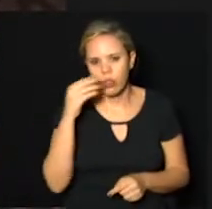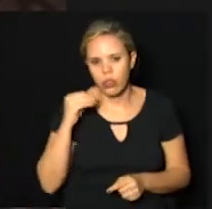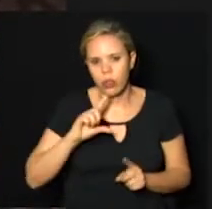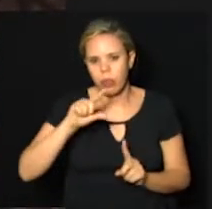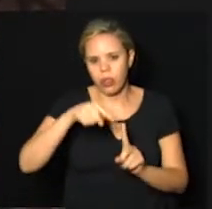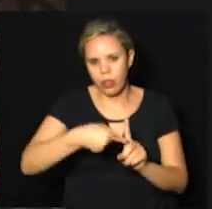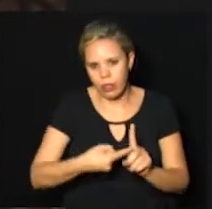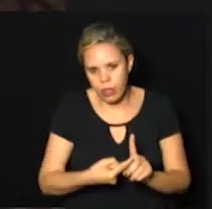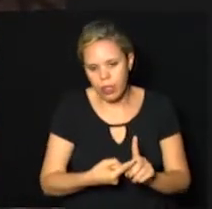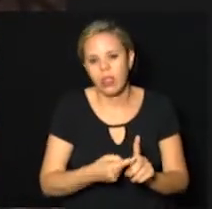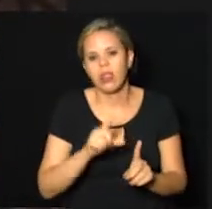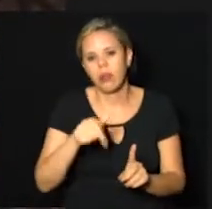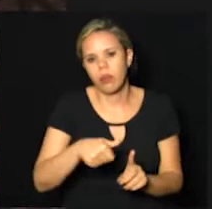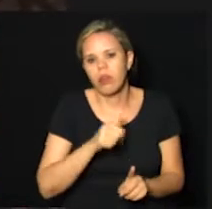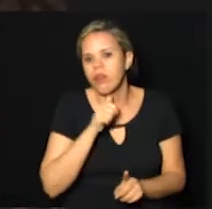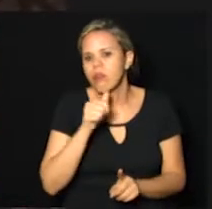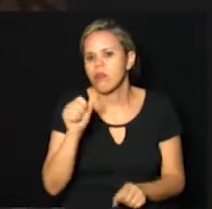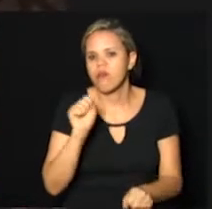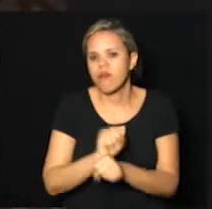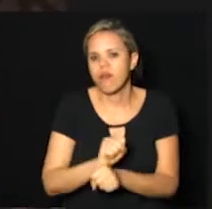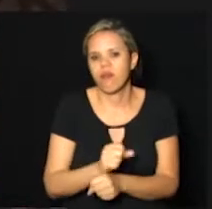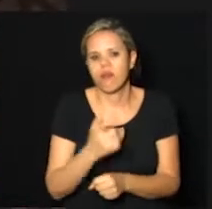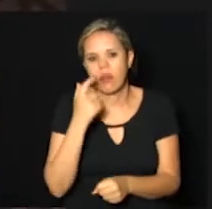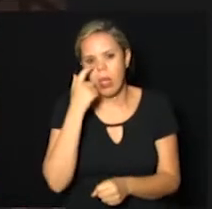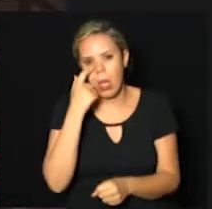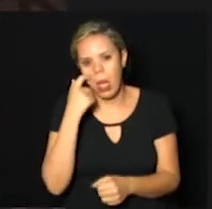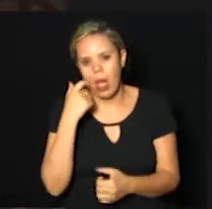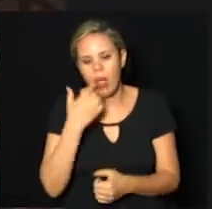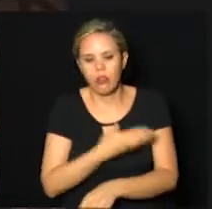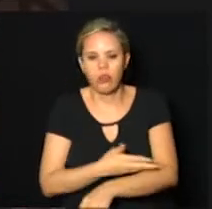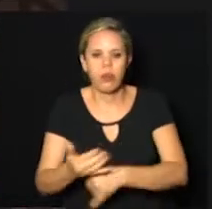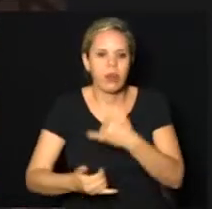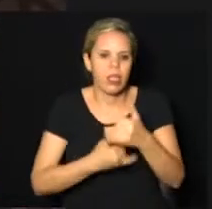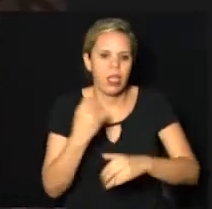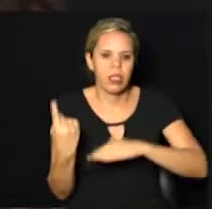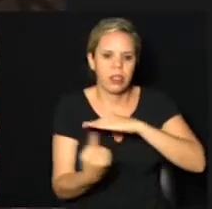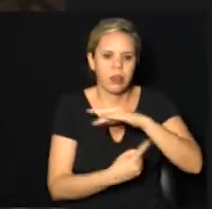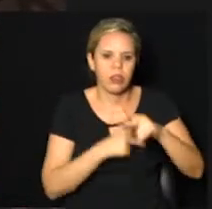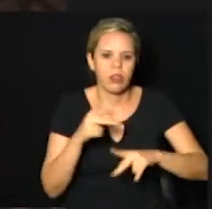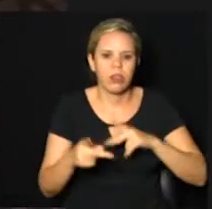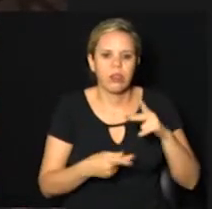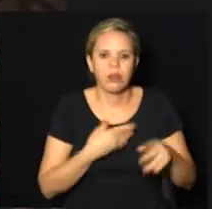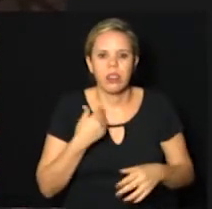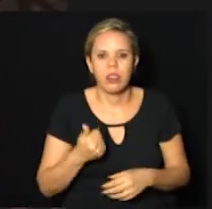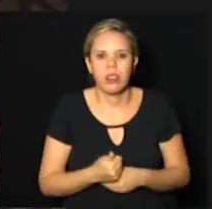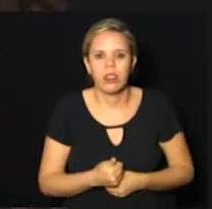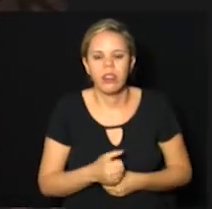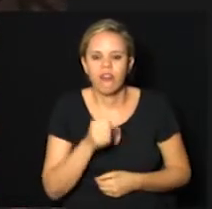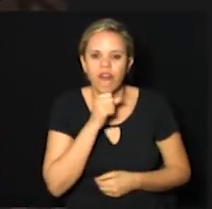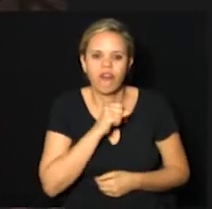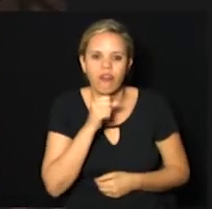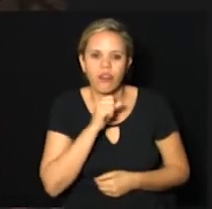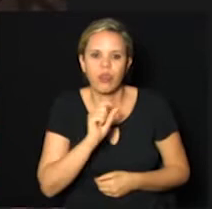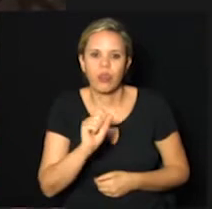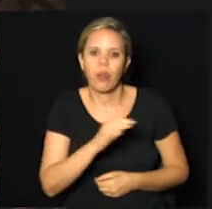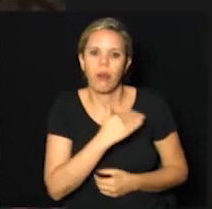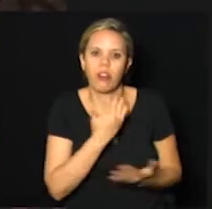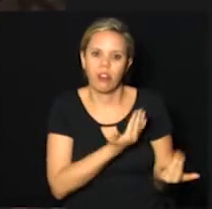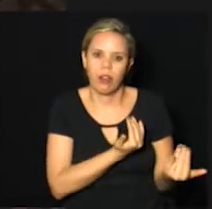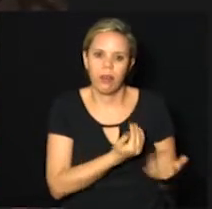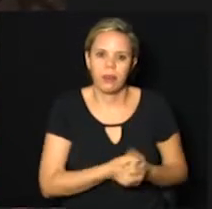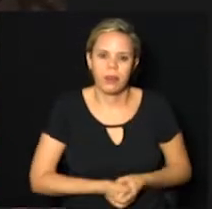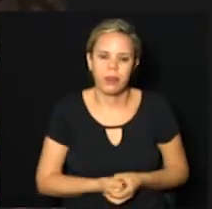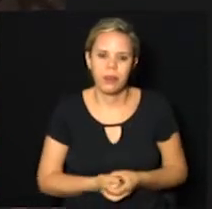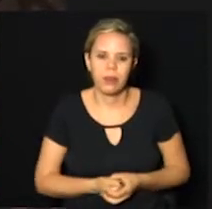Adolescência, gravidez e a menopausa. Eu costumo brincar com as minhas pacientes que é melhor envelhecer do que morrer